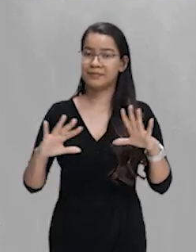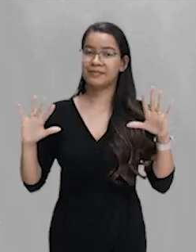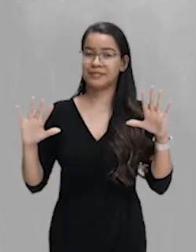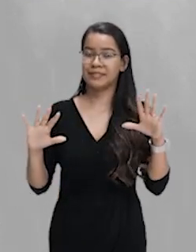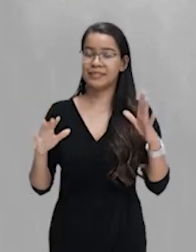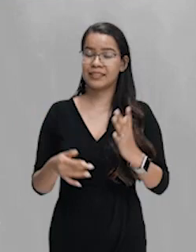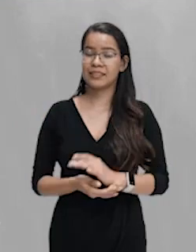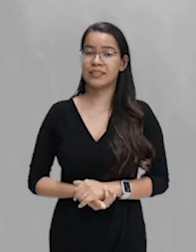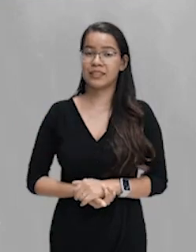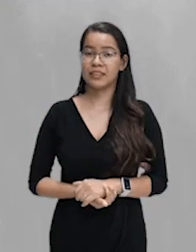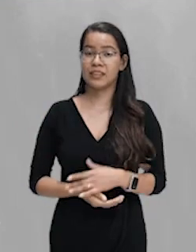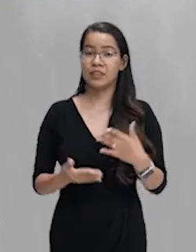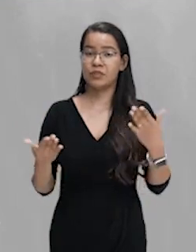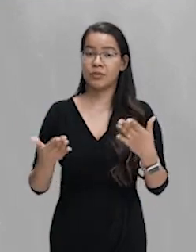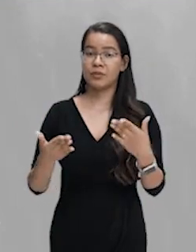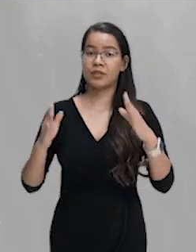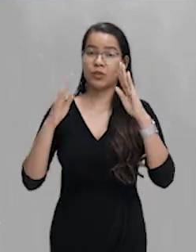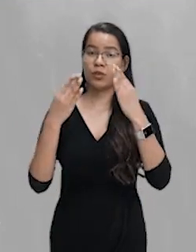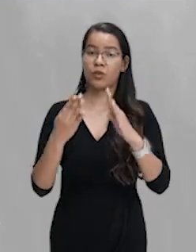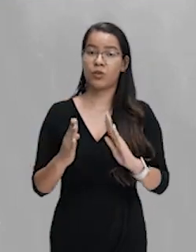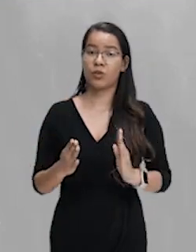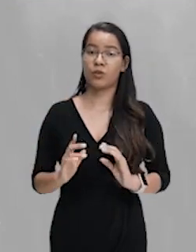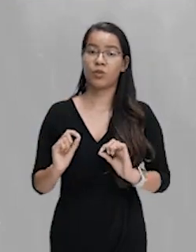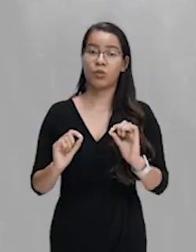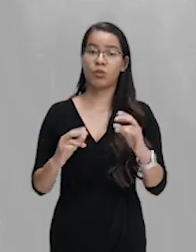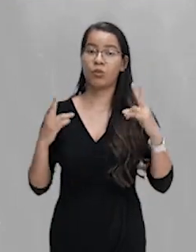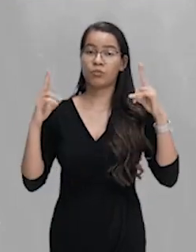que nós temos para hoje.